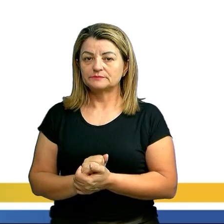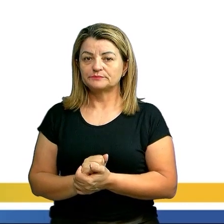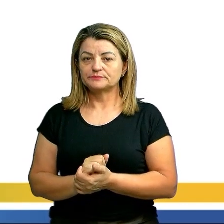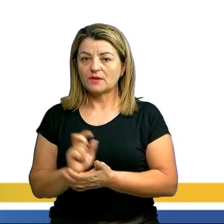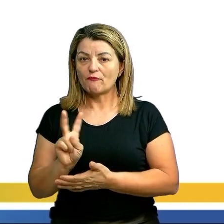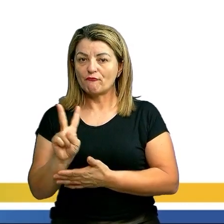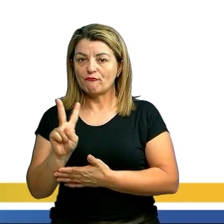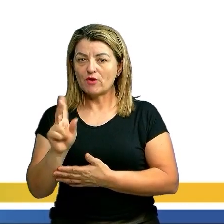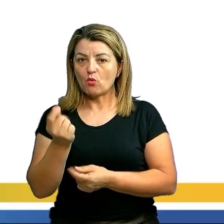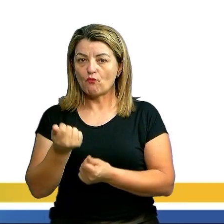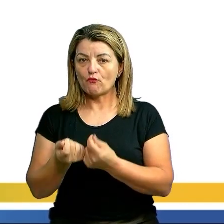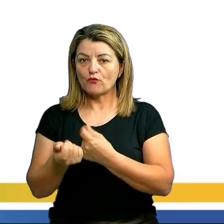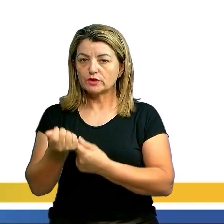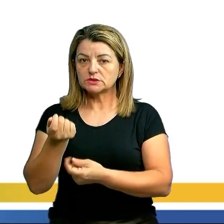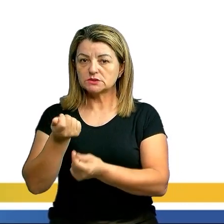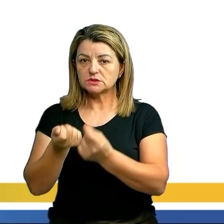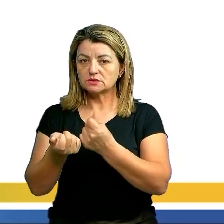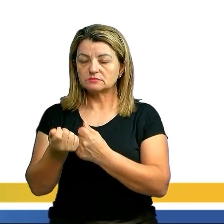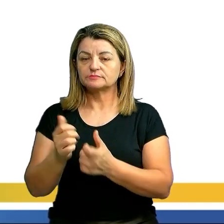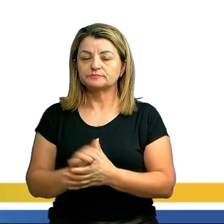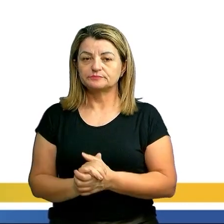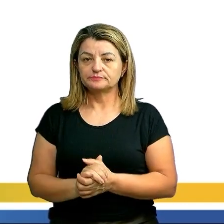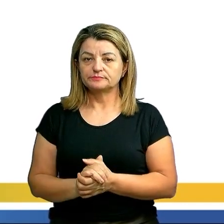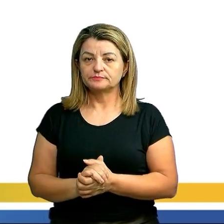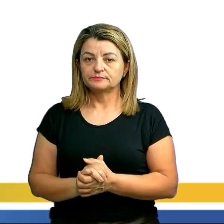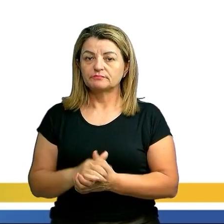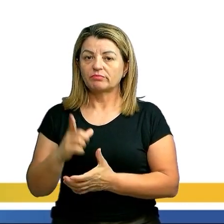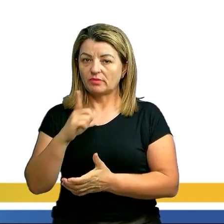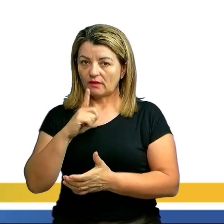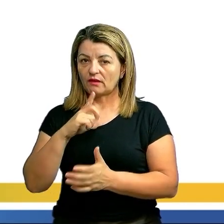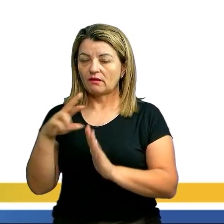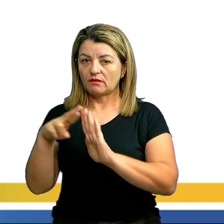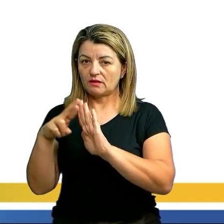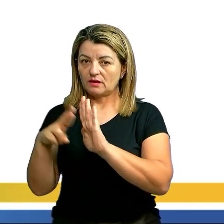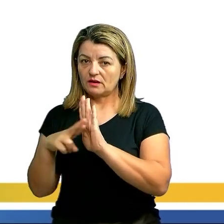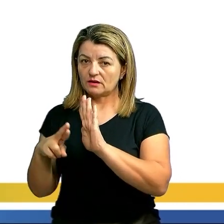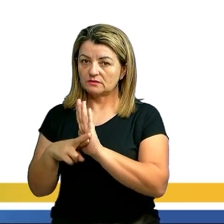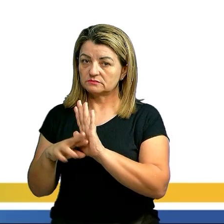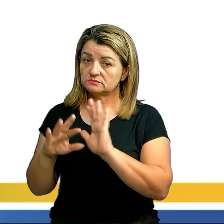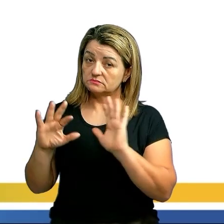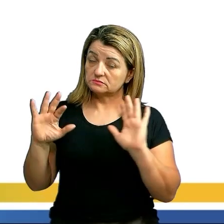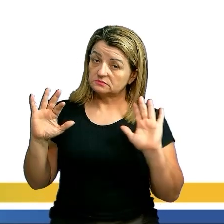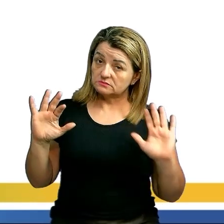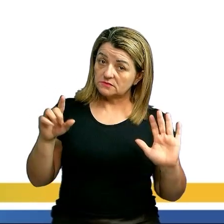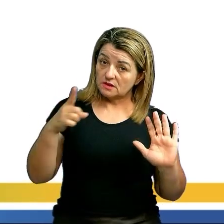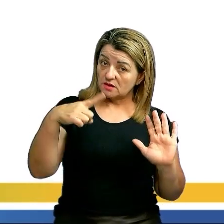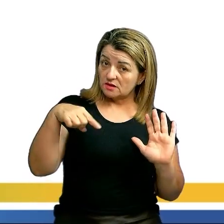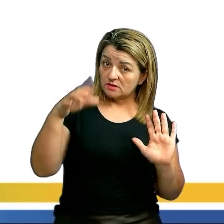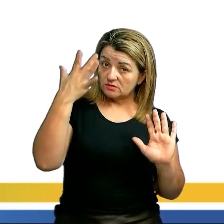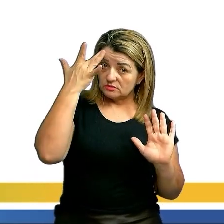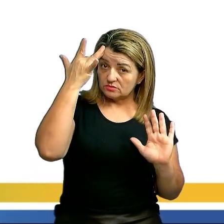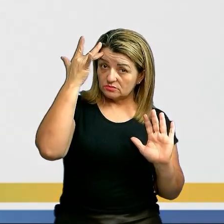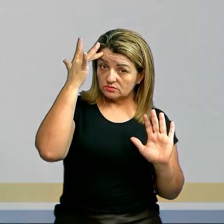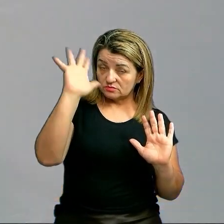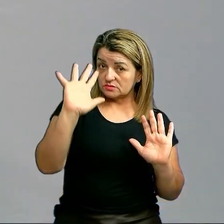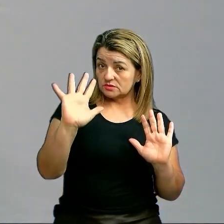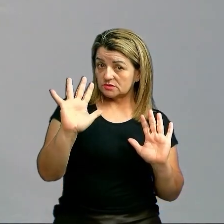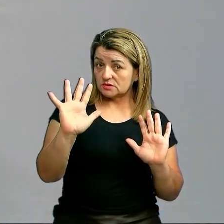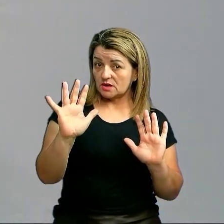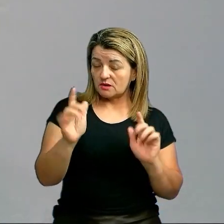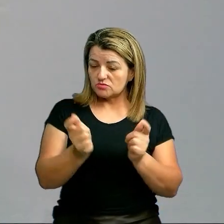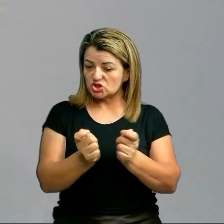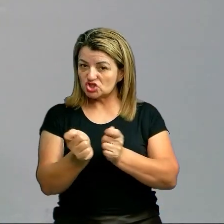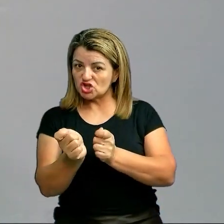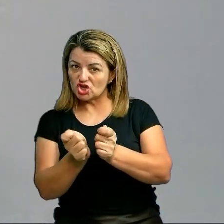esse valor financeiro, digamos assim. Né? E o país é aquela coisa, você não está sabendo gerir a sua economia, então nós vamos